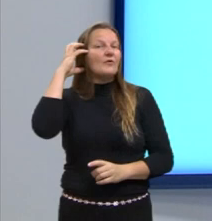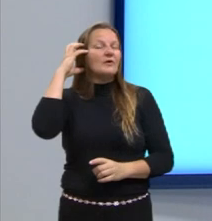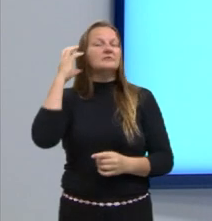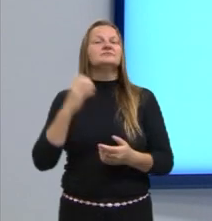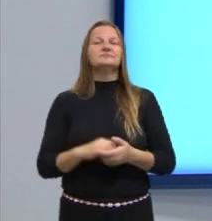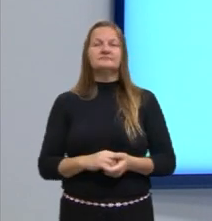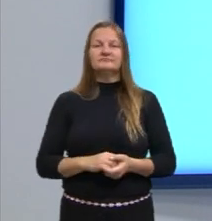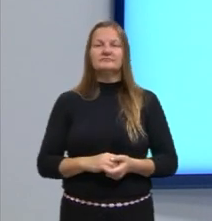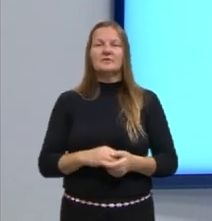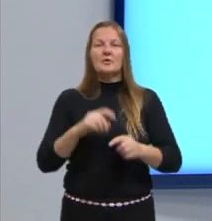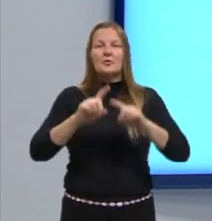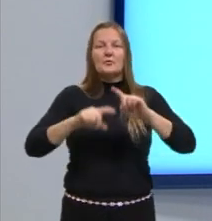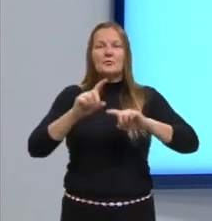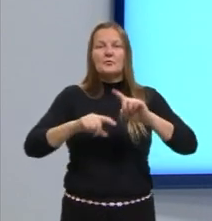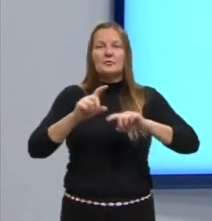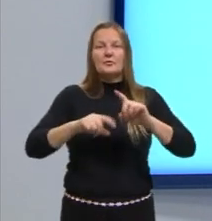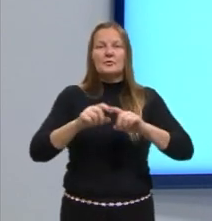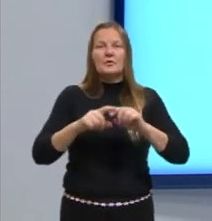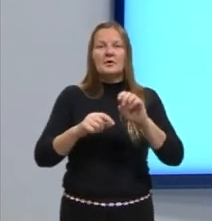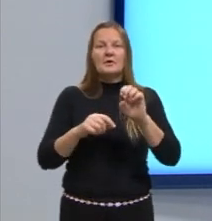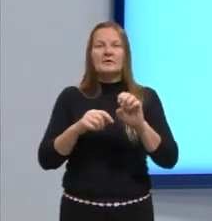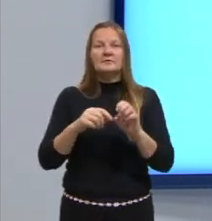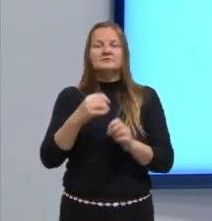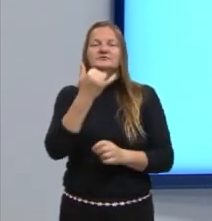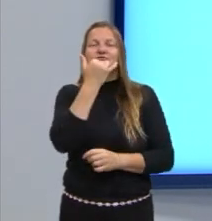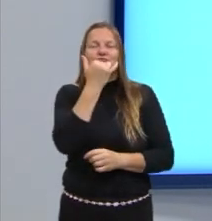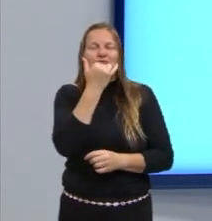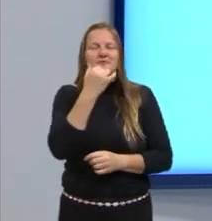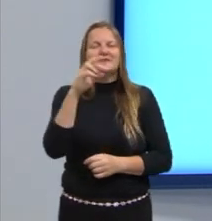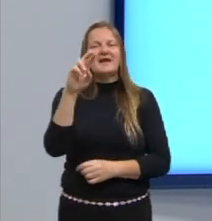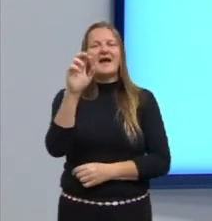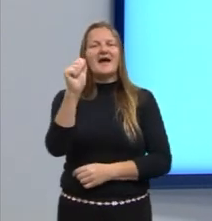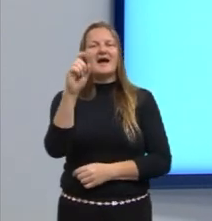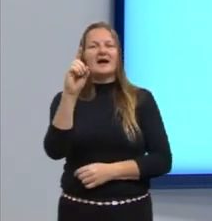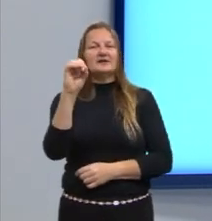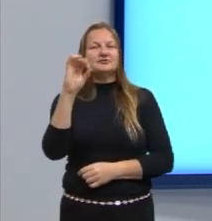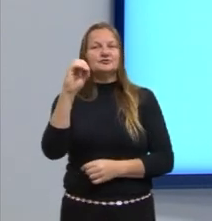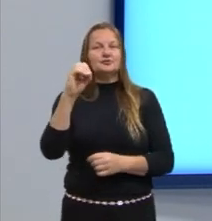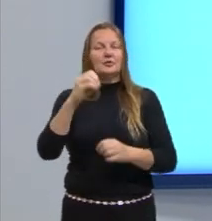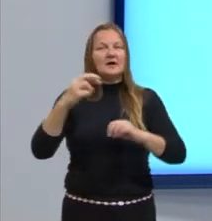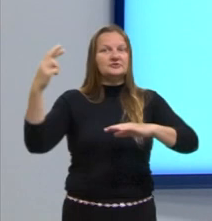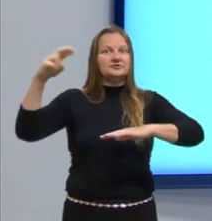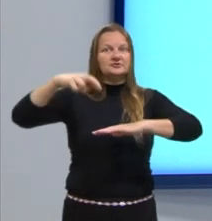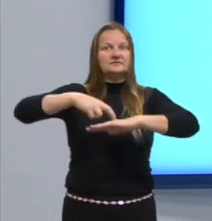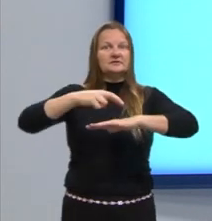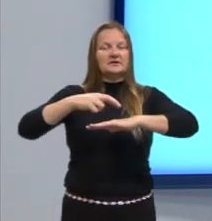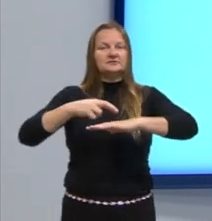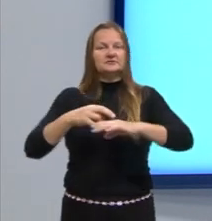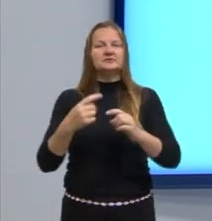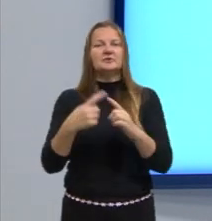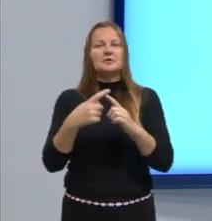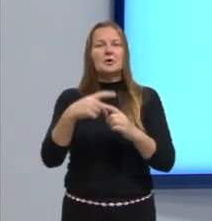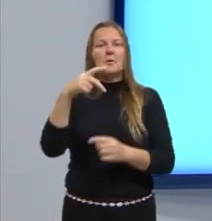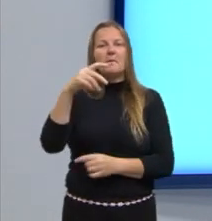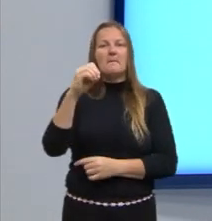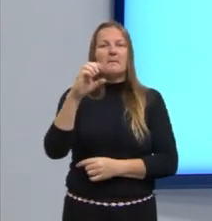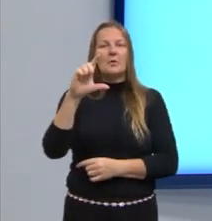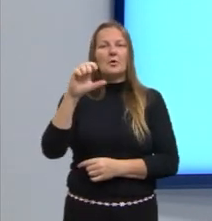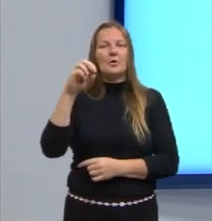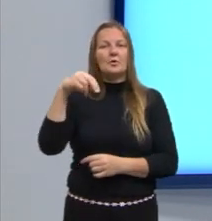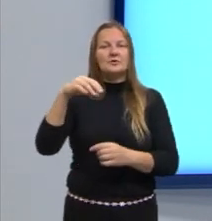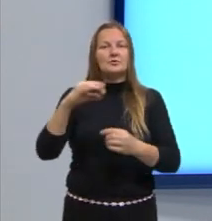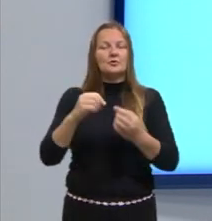então elementos radioativos Onde foi descoberto então a radioatividade da matéria e o quanto nessa